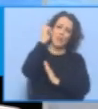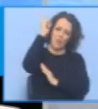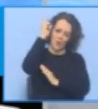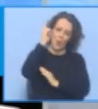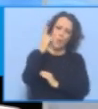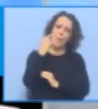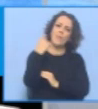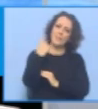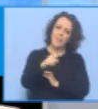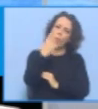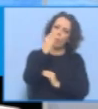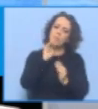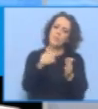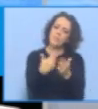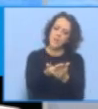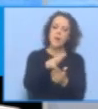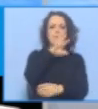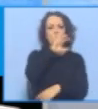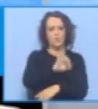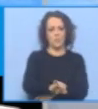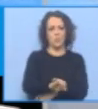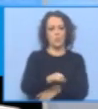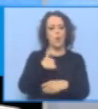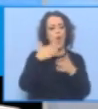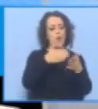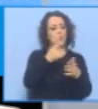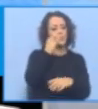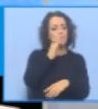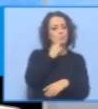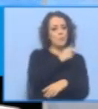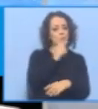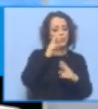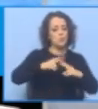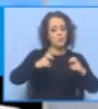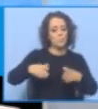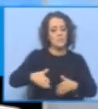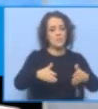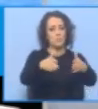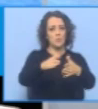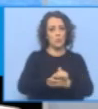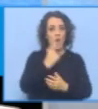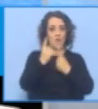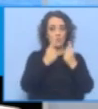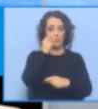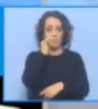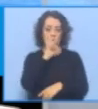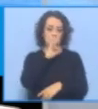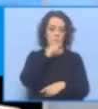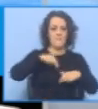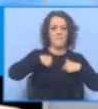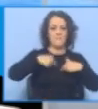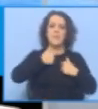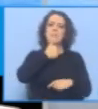o pai e com a mãe para os ajudar a descobrir esse algo, esse sentido, não é? Às vezes há pais e mães que querem escolher o futuro